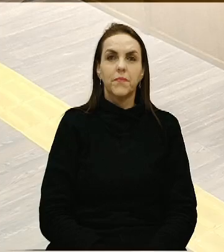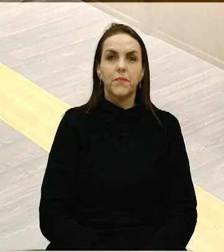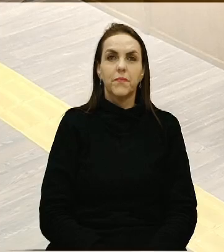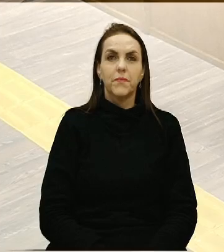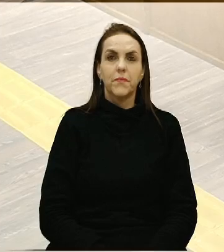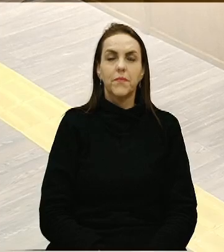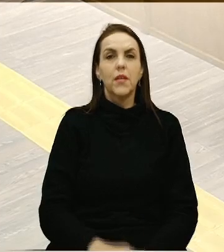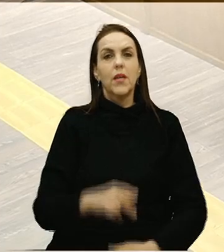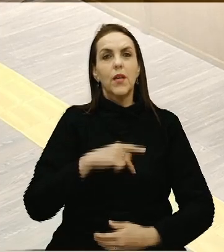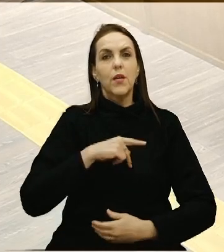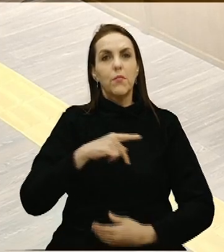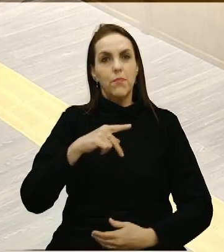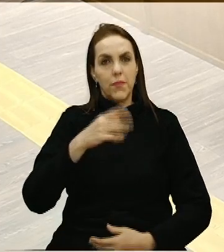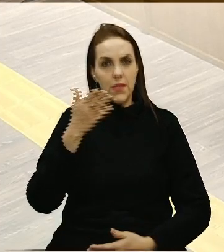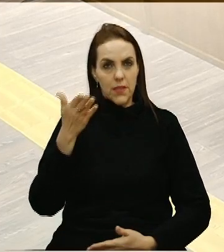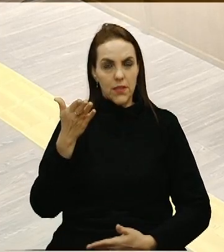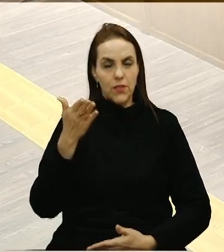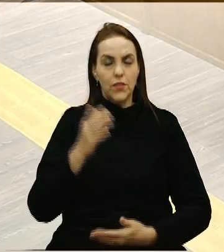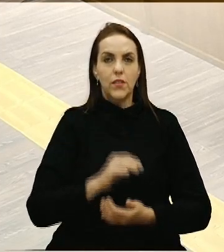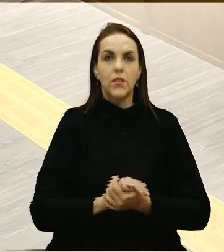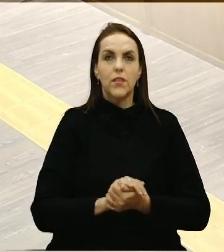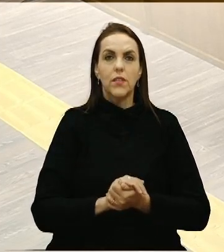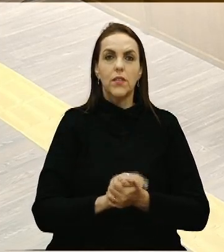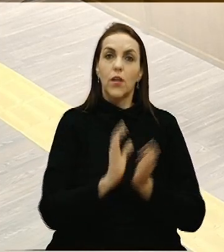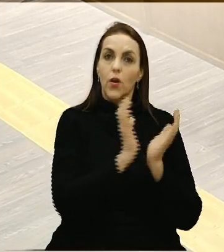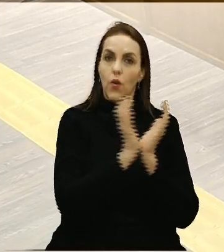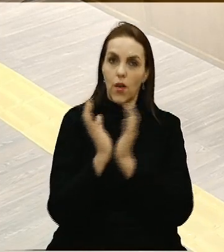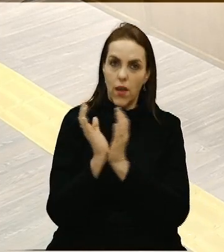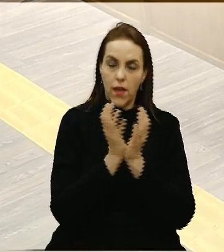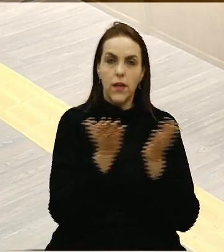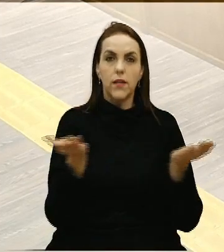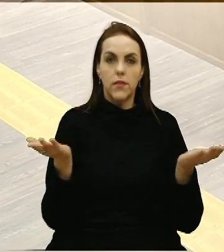Senhor presidente, nobres colegas,